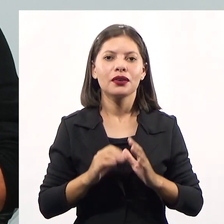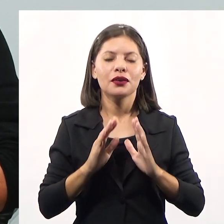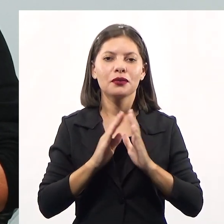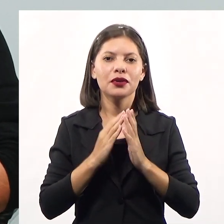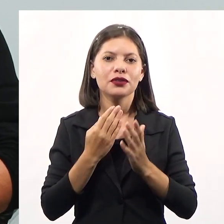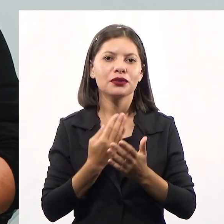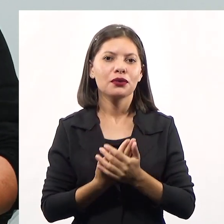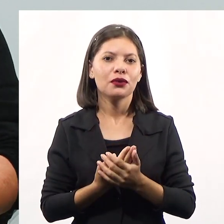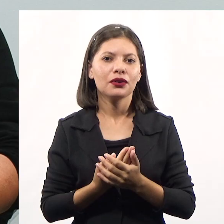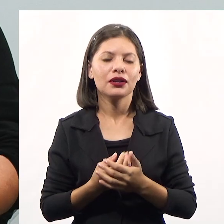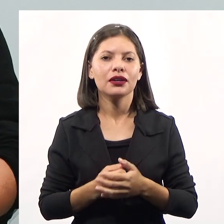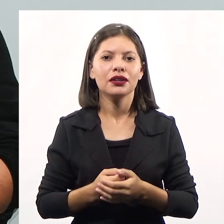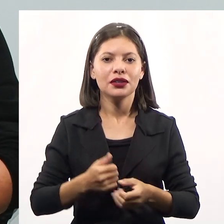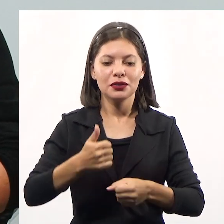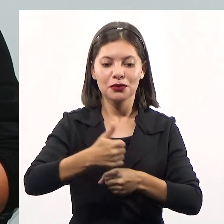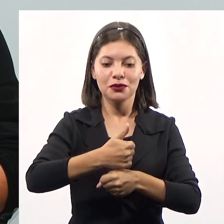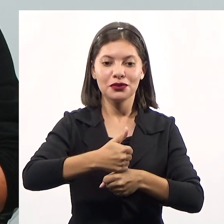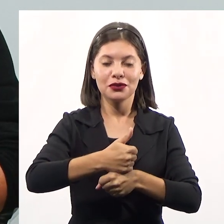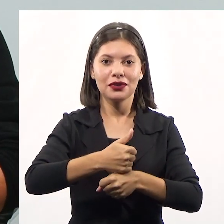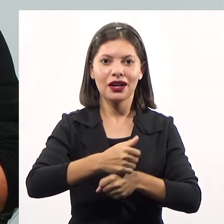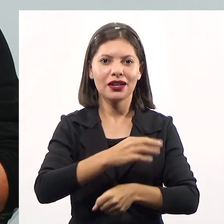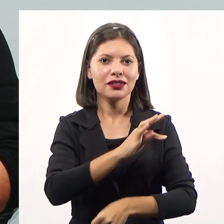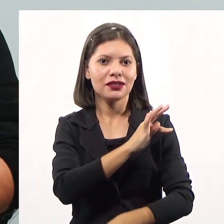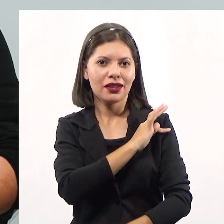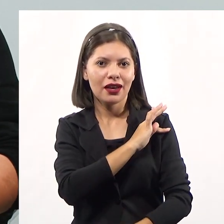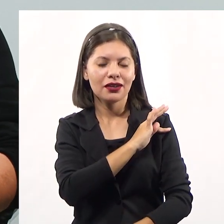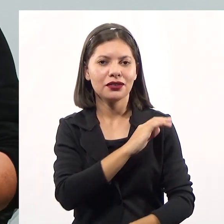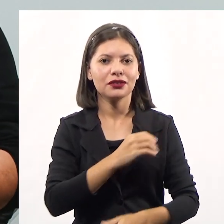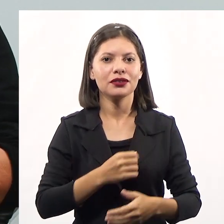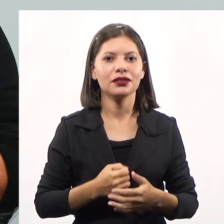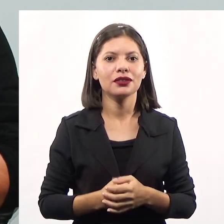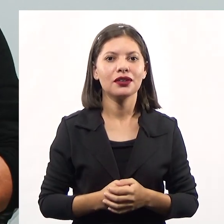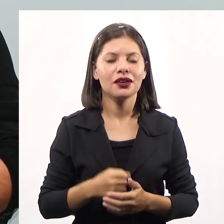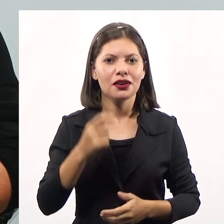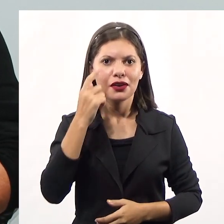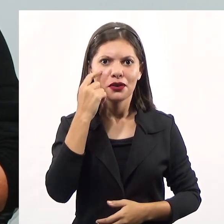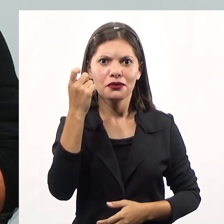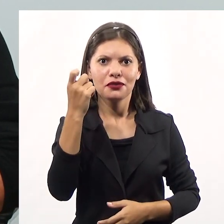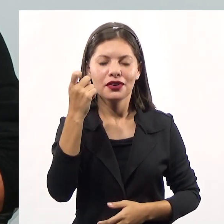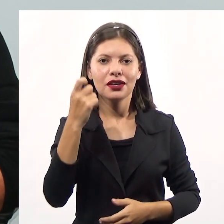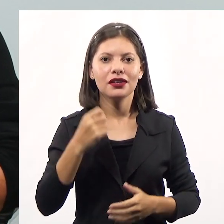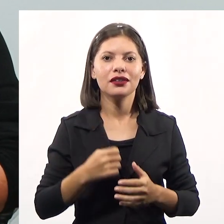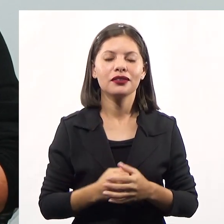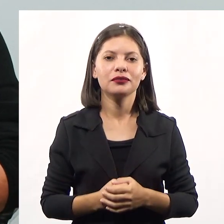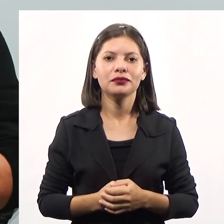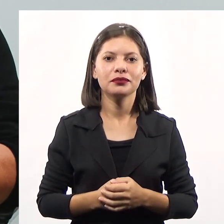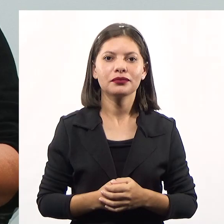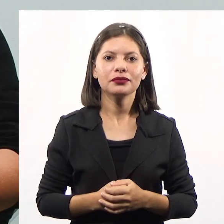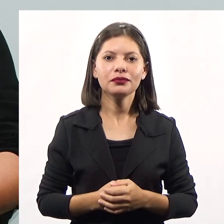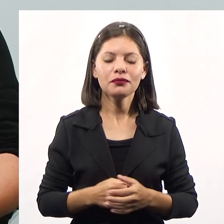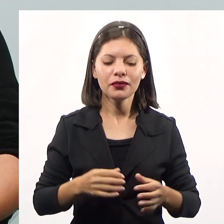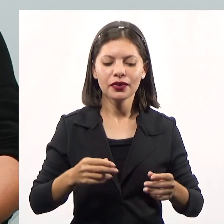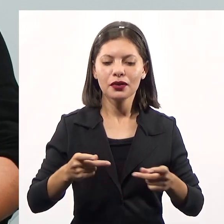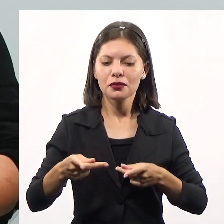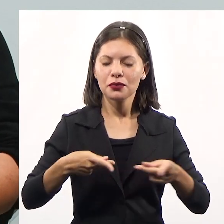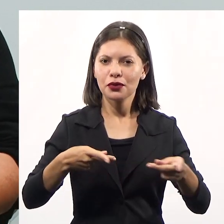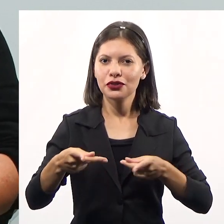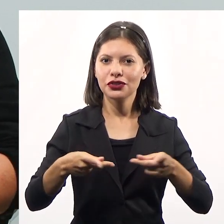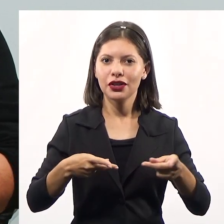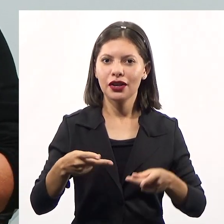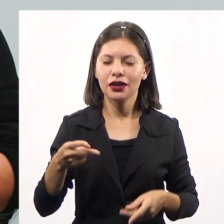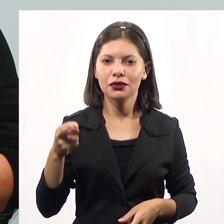secundarista, uma escola profissionalizante, eu já identifiquei na hora que fazia parte aí de um